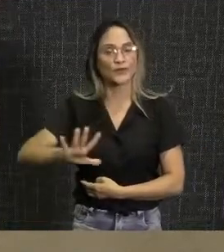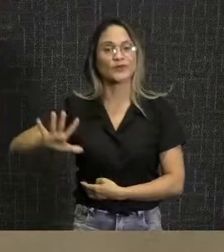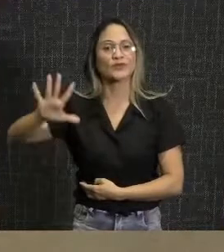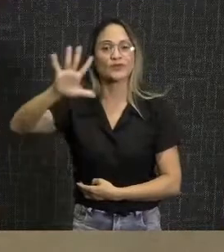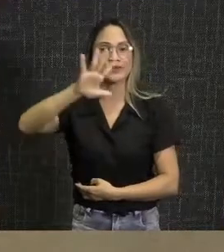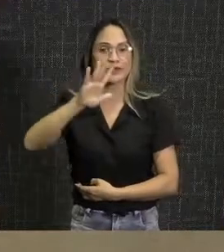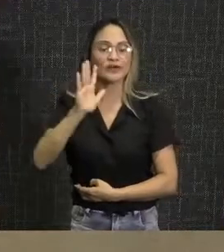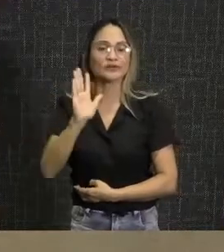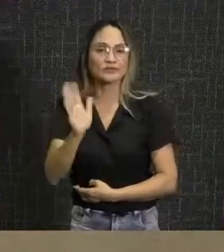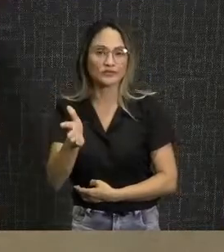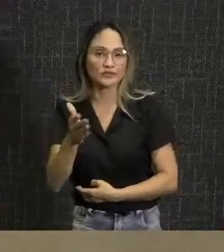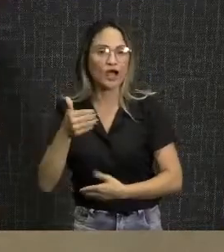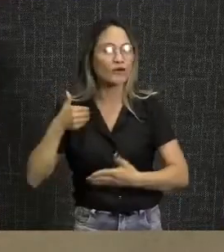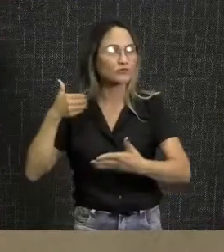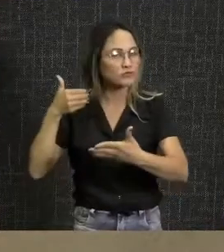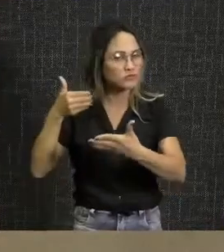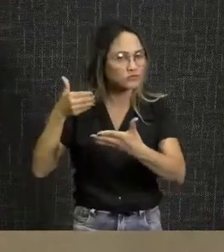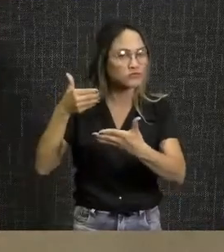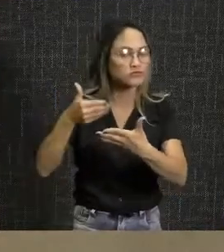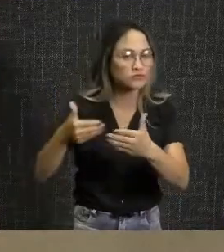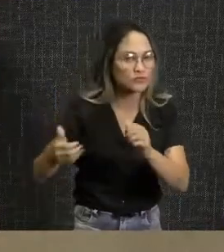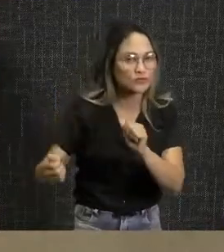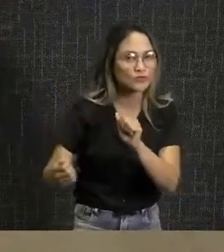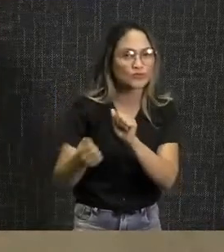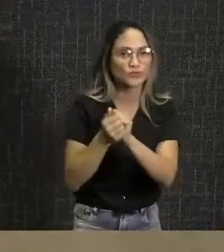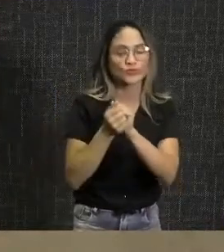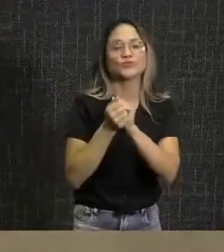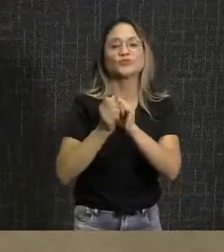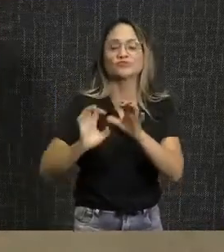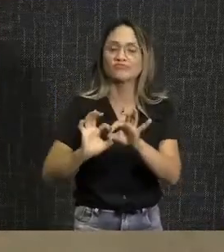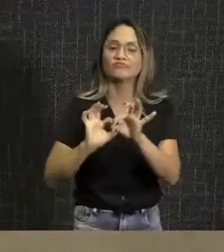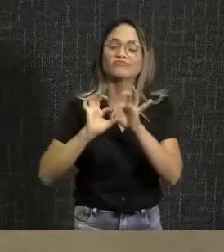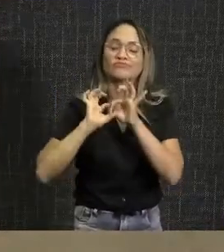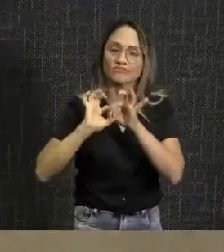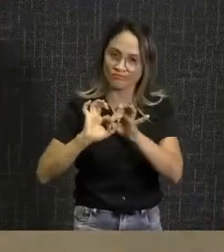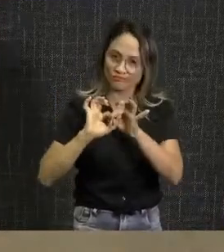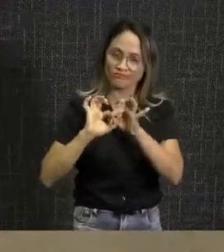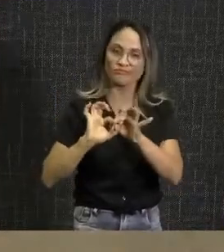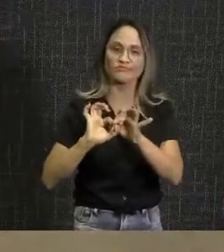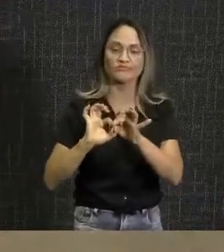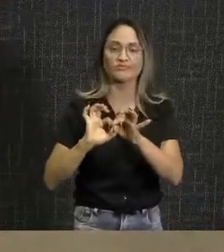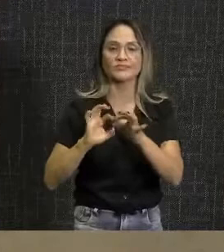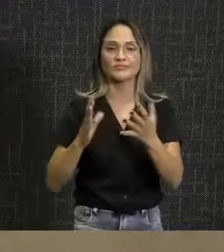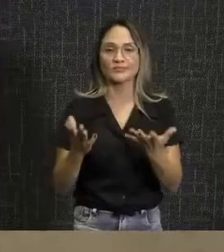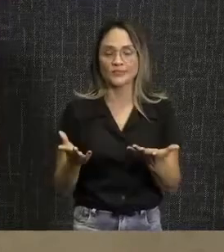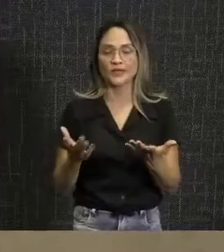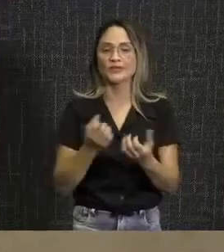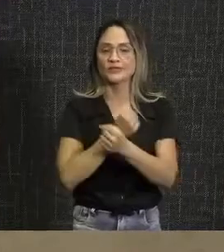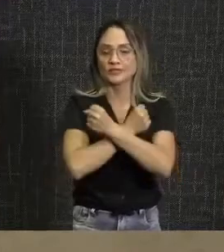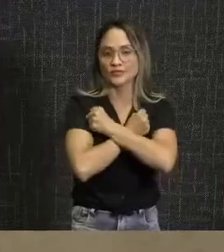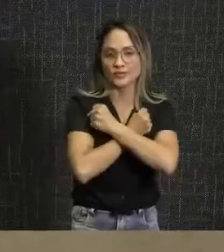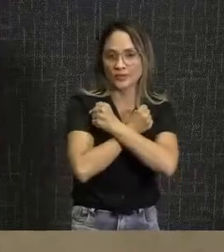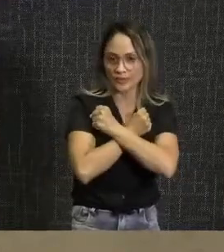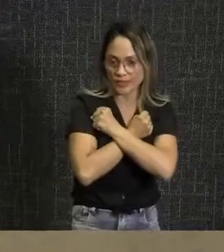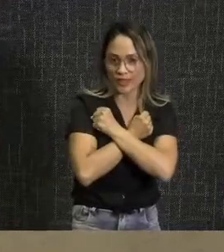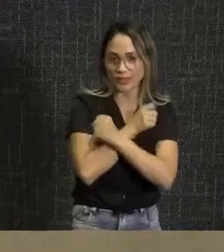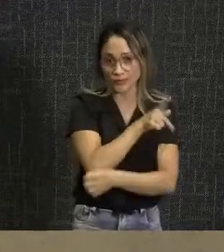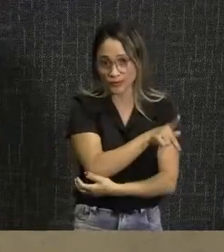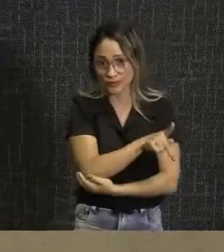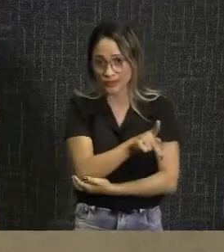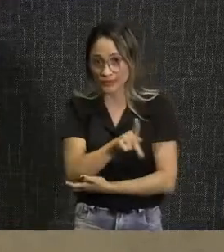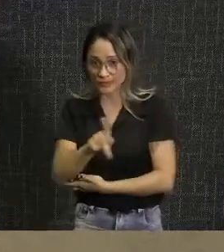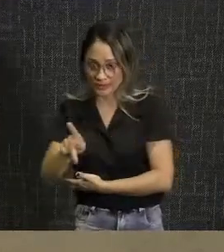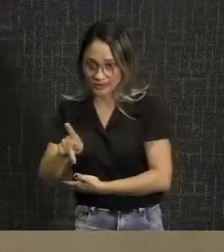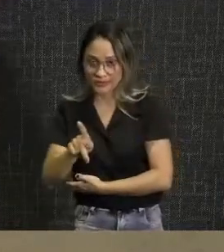vocês por um longo tempo, grande parceria, e deixar aqui o abraço do nosso presidente,